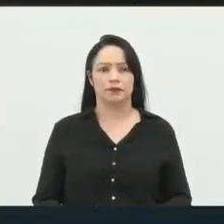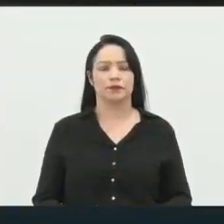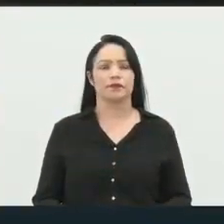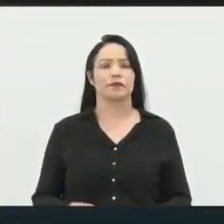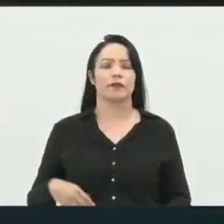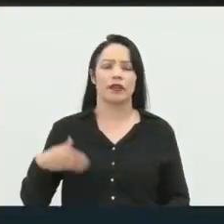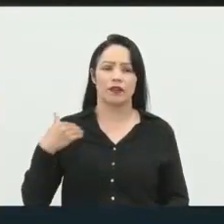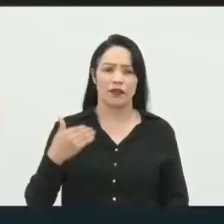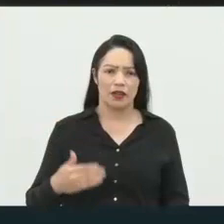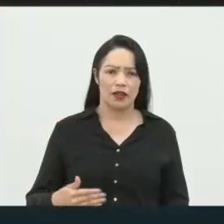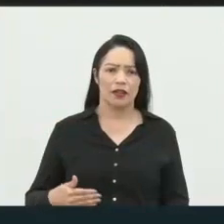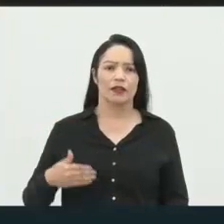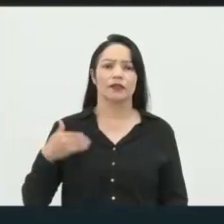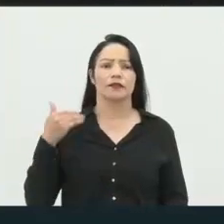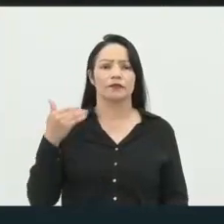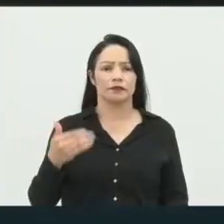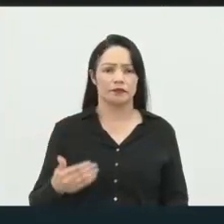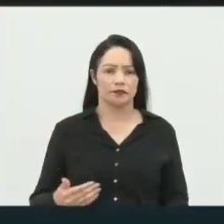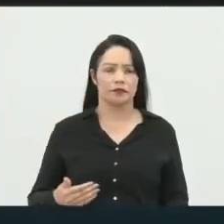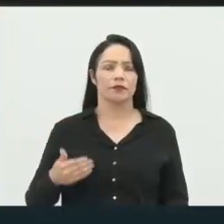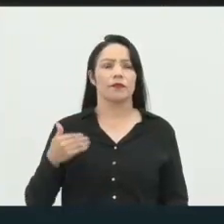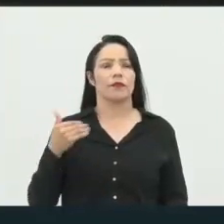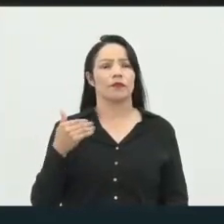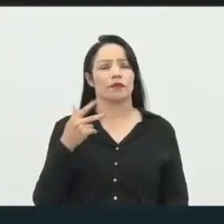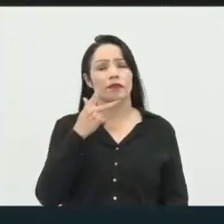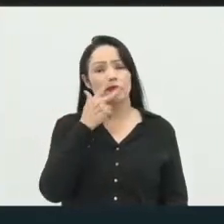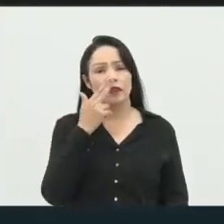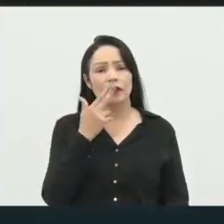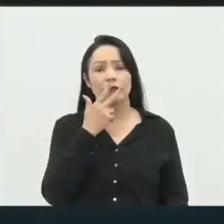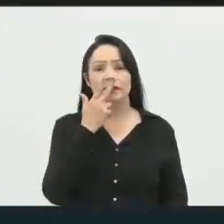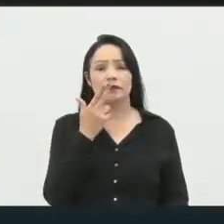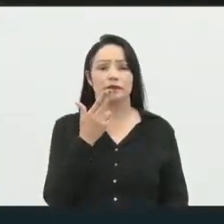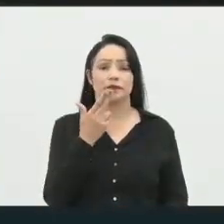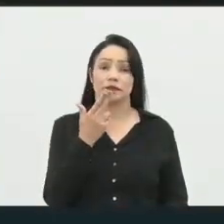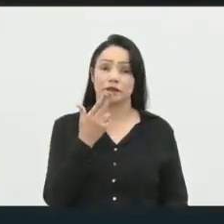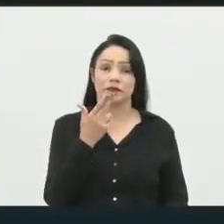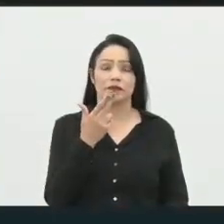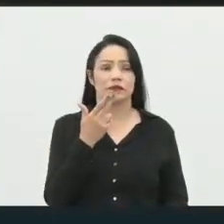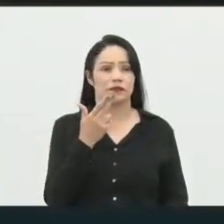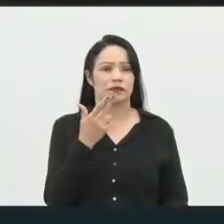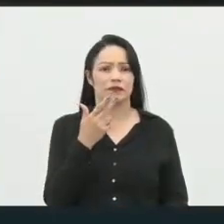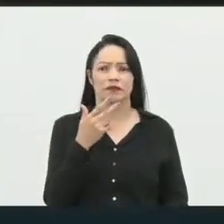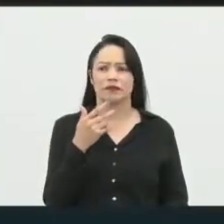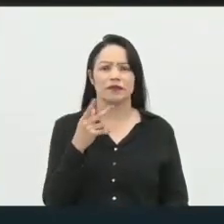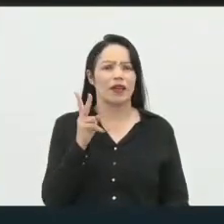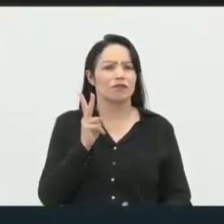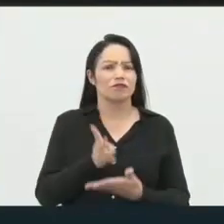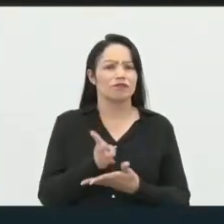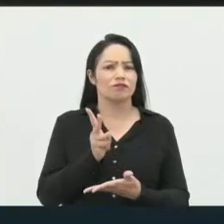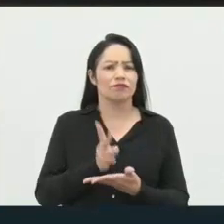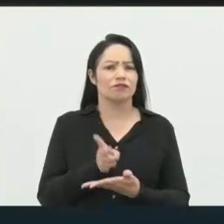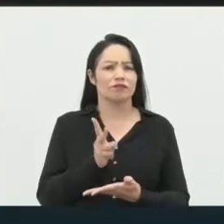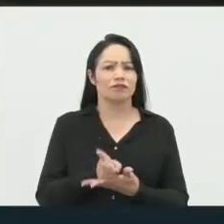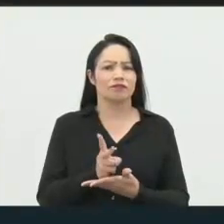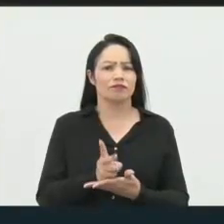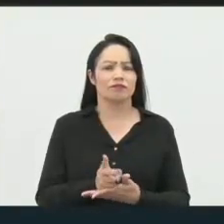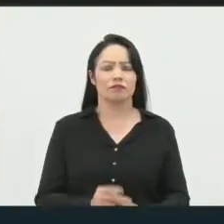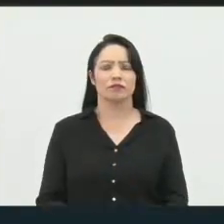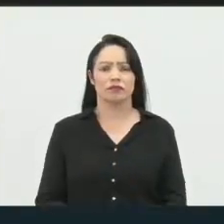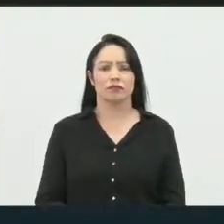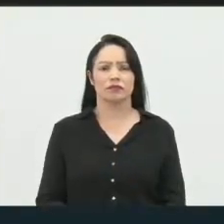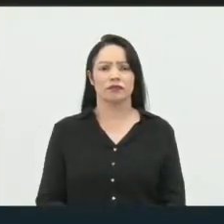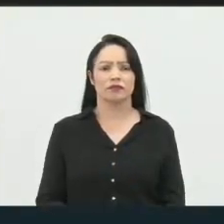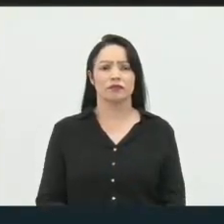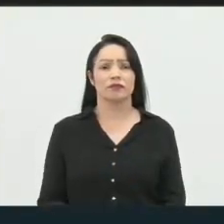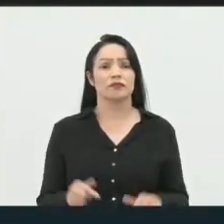vai período e vem período e parece que a roda não sai do lugar porque nós estamos aqui